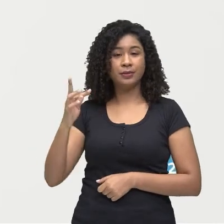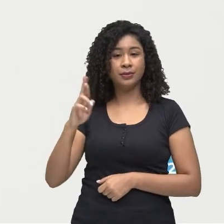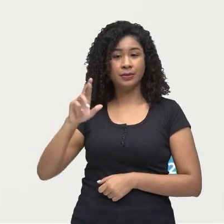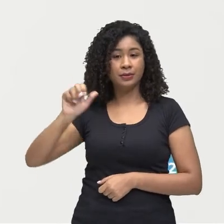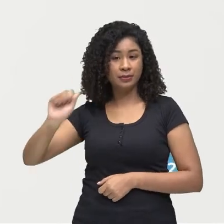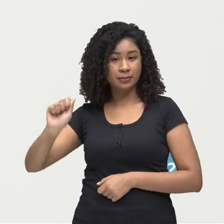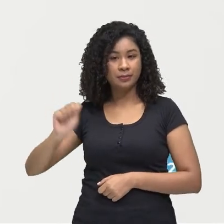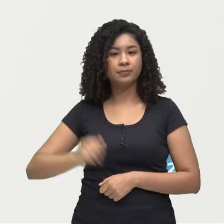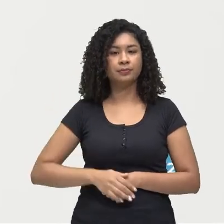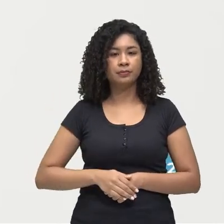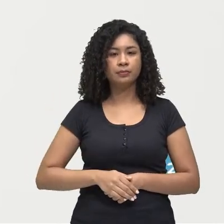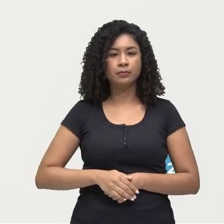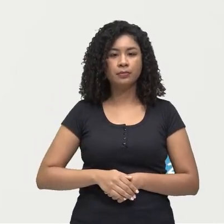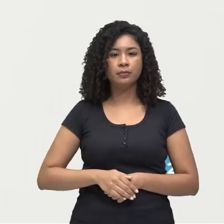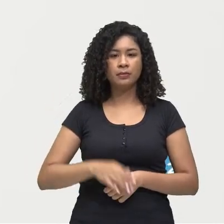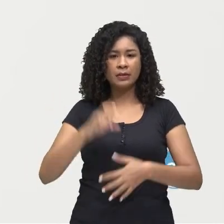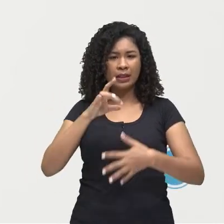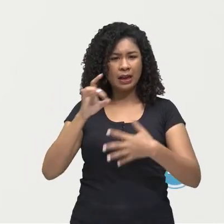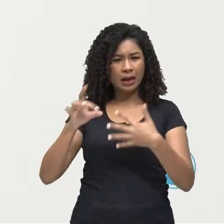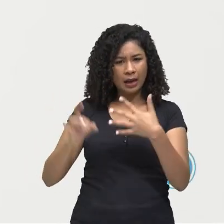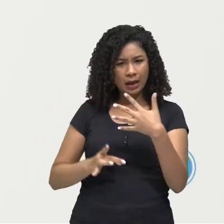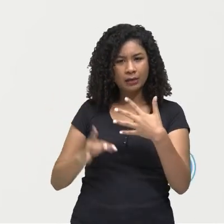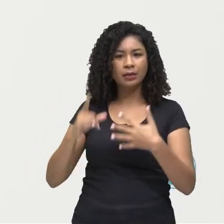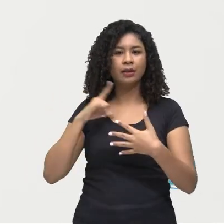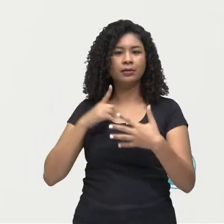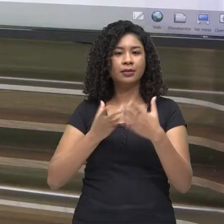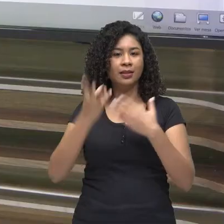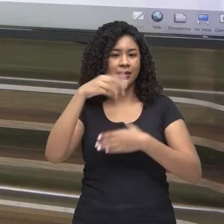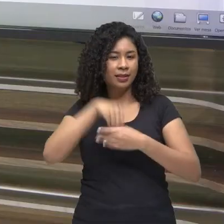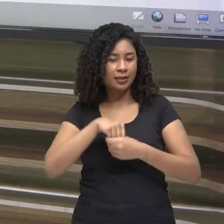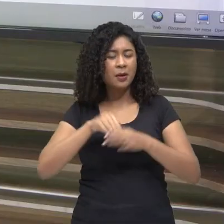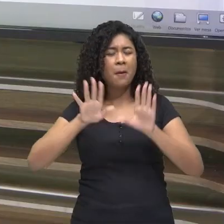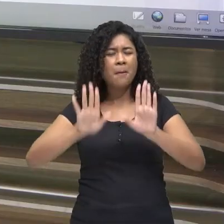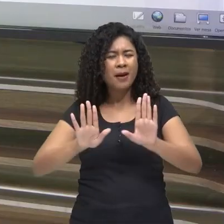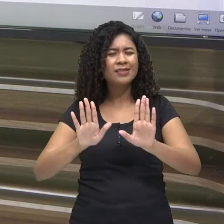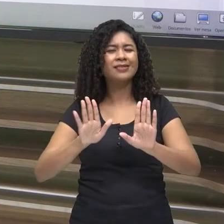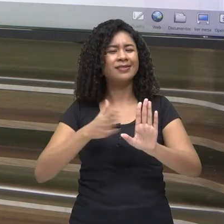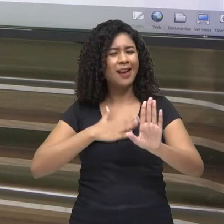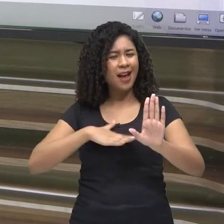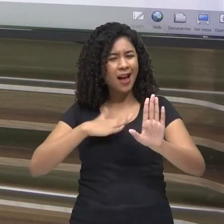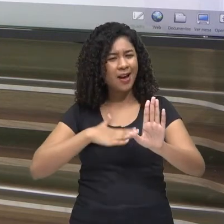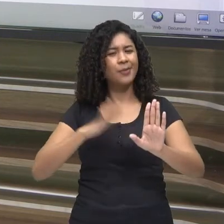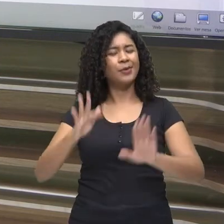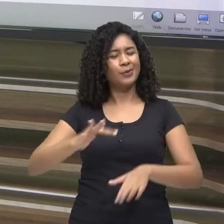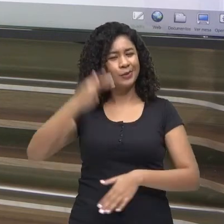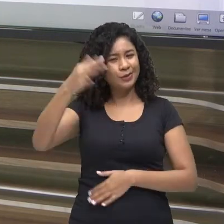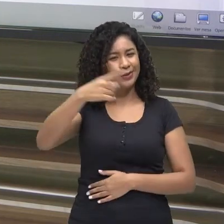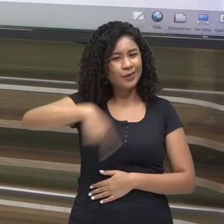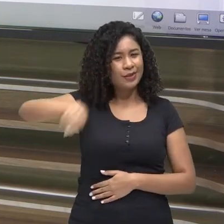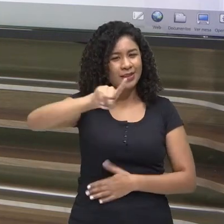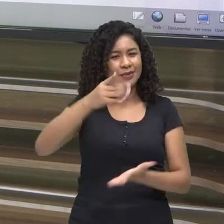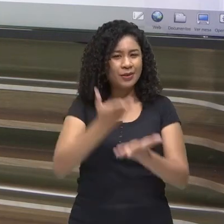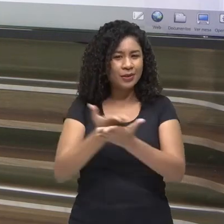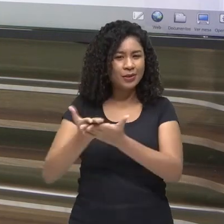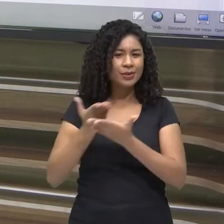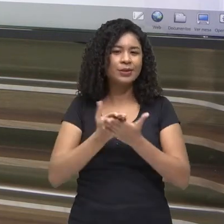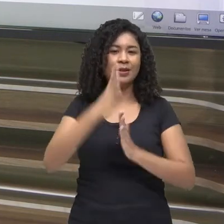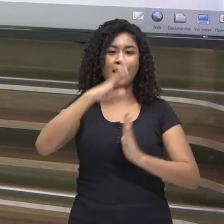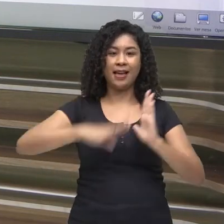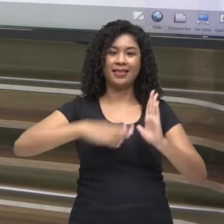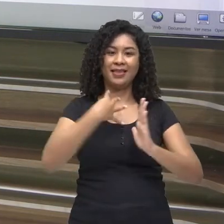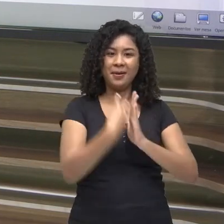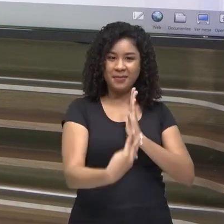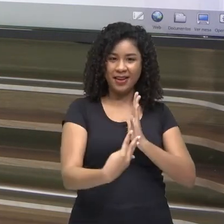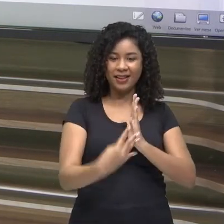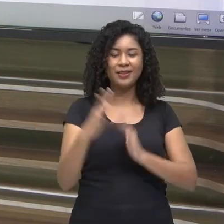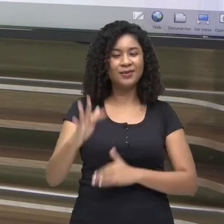de prótons e nêutrons e isso vocês estudarão quando vocês conhecerão aí a tabela periódica,